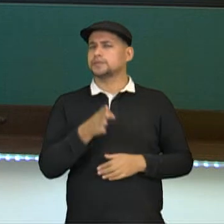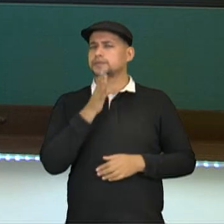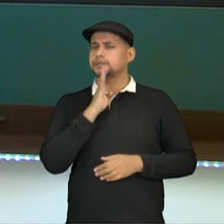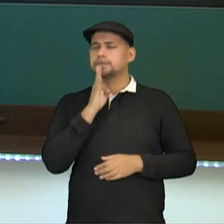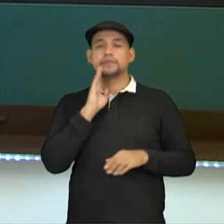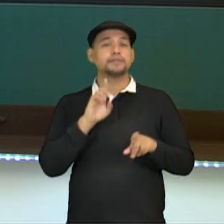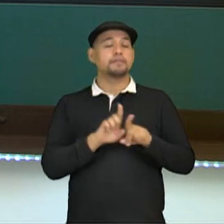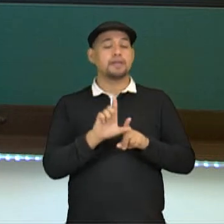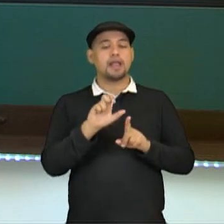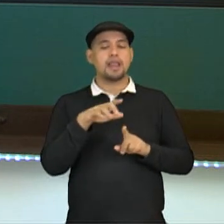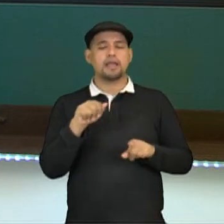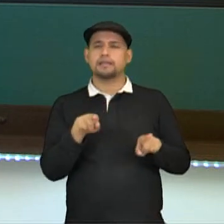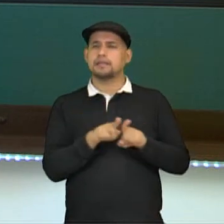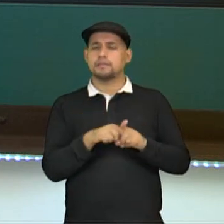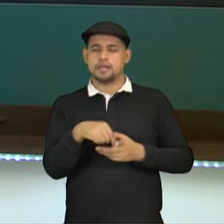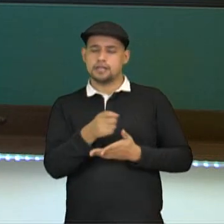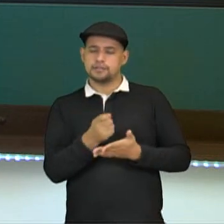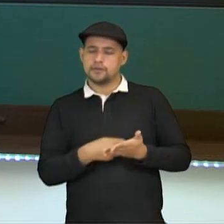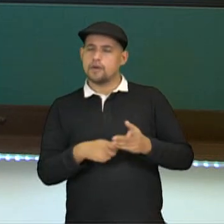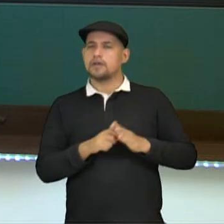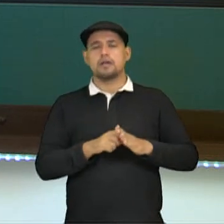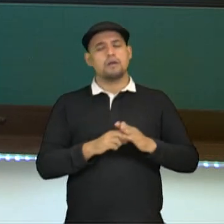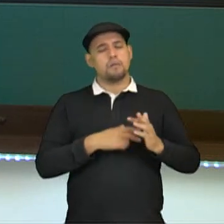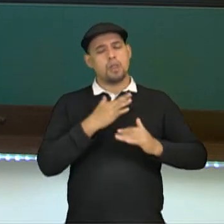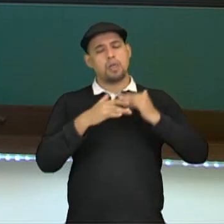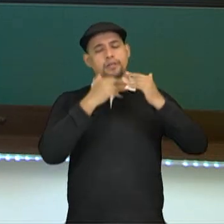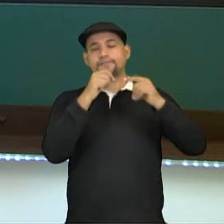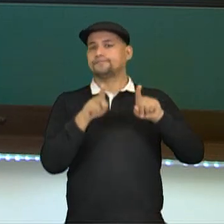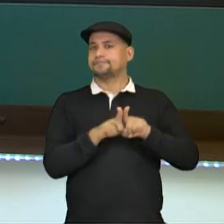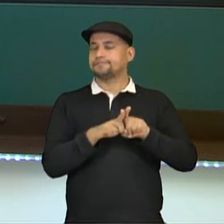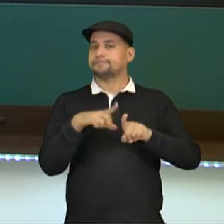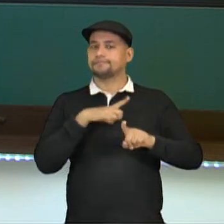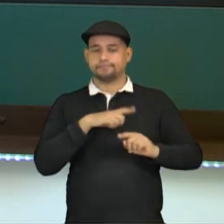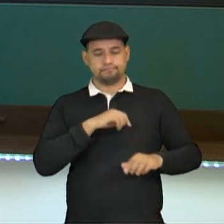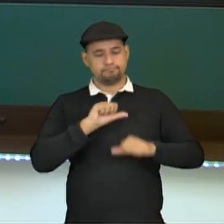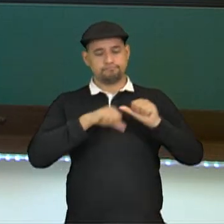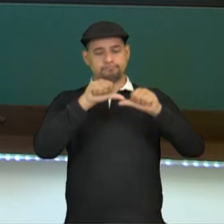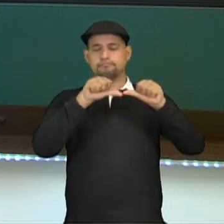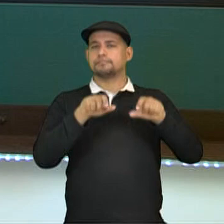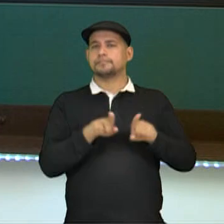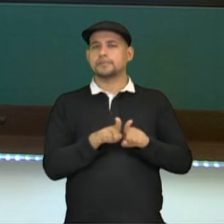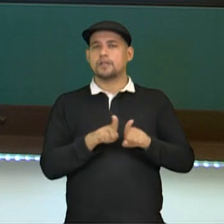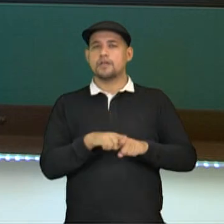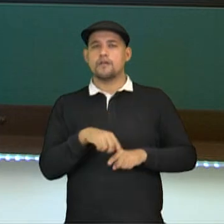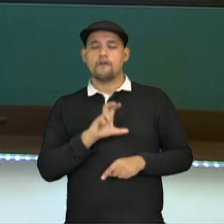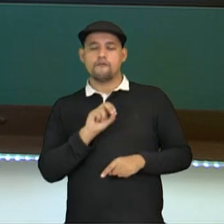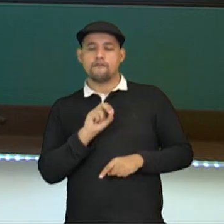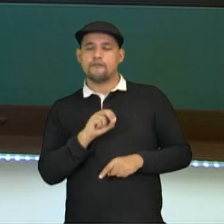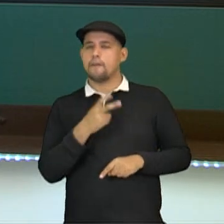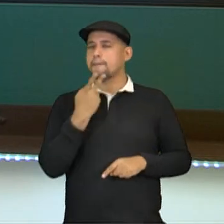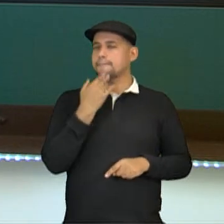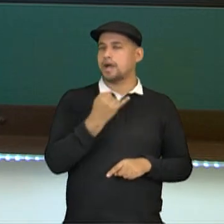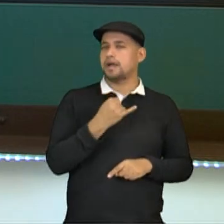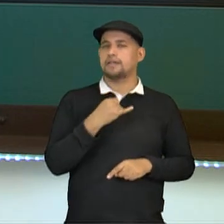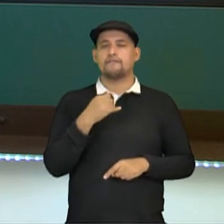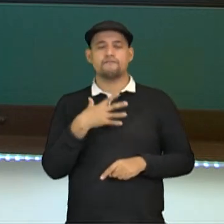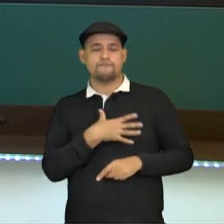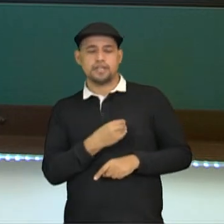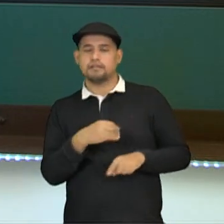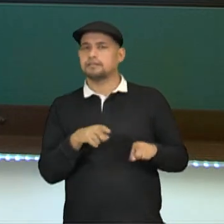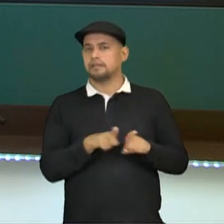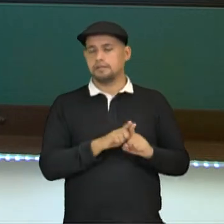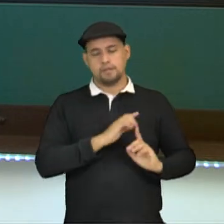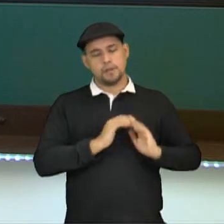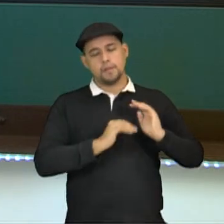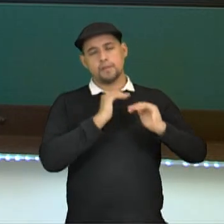as lendas, as histórias, as narrativas populares que iam sendo transmitidas de avô para pai, de pai para filho e